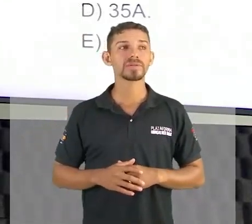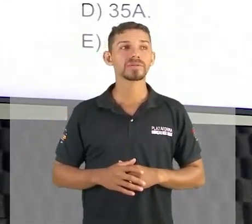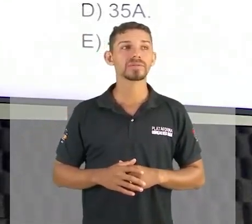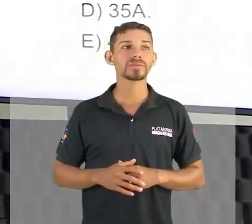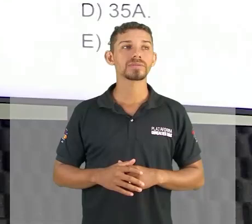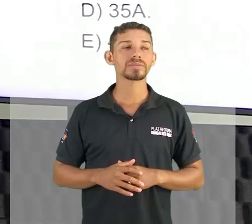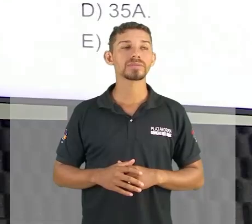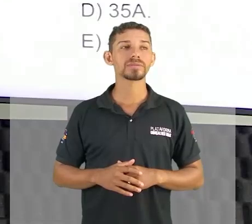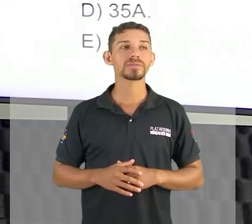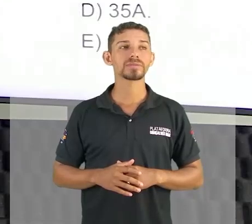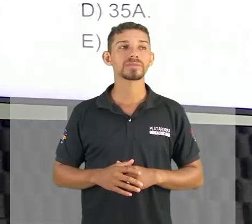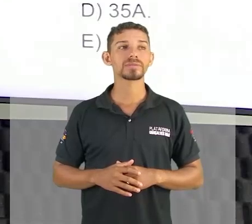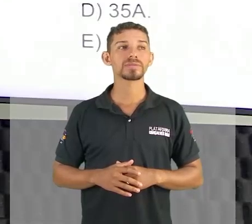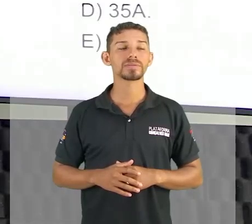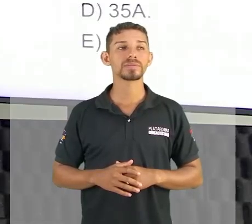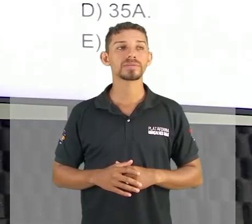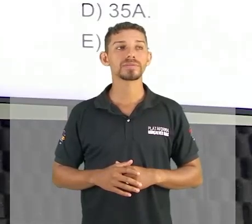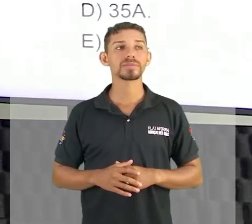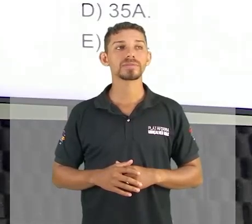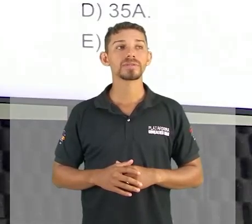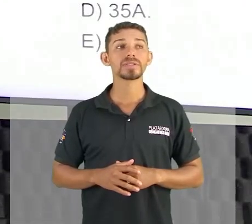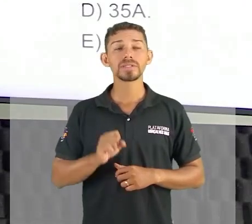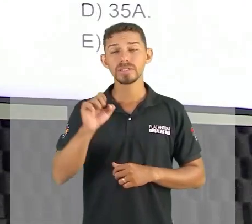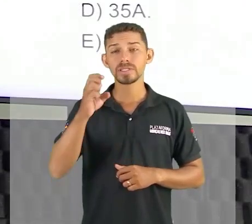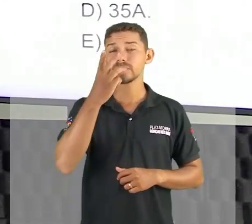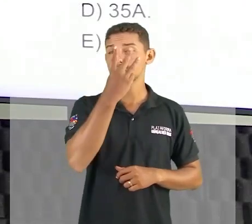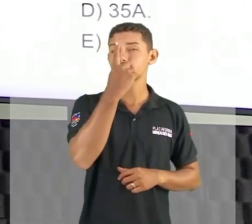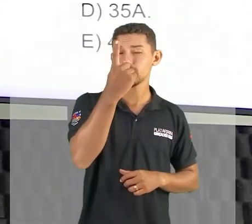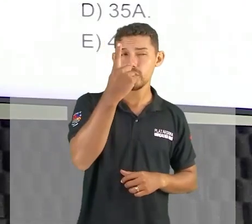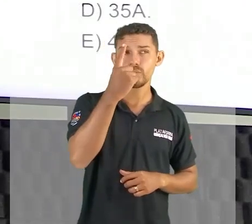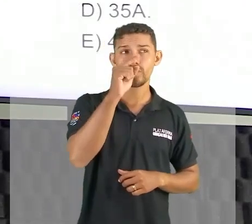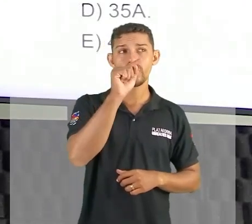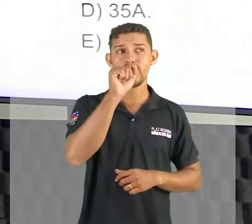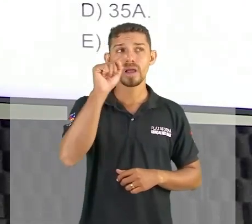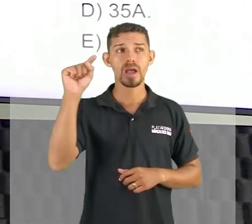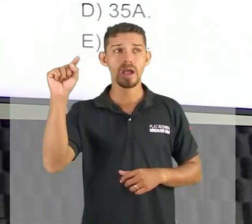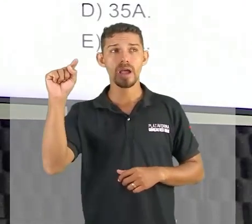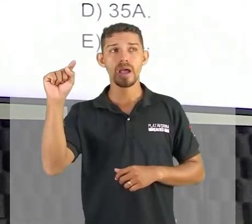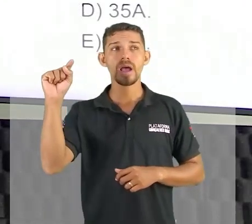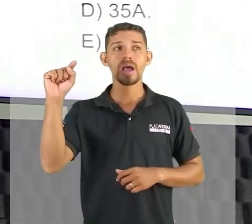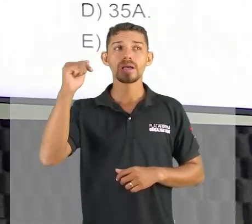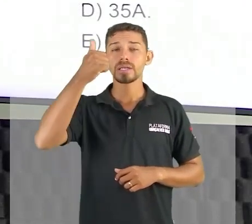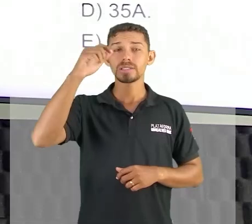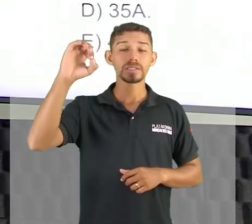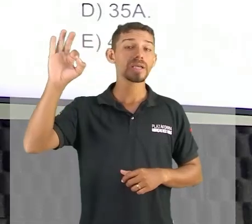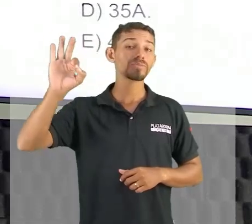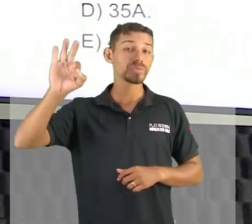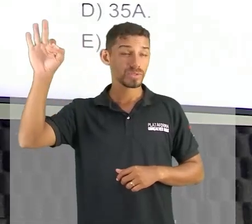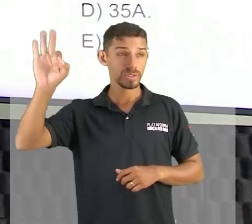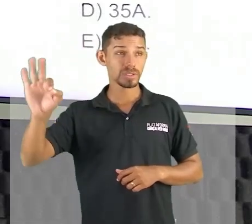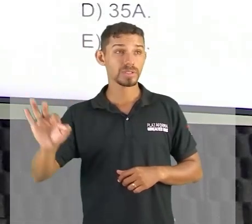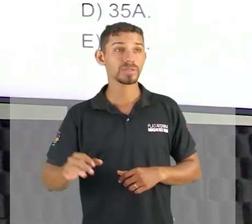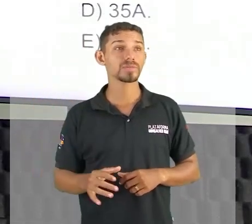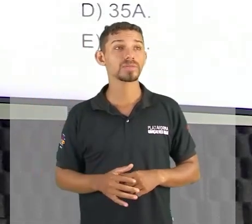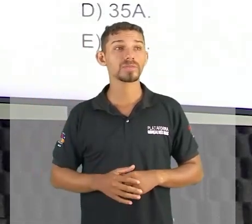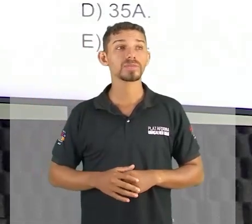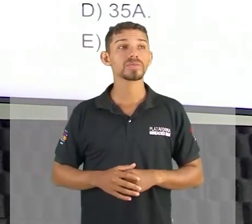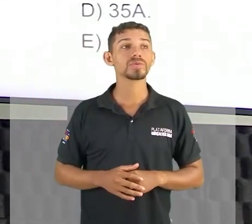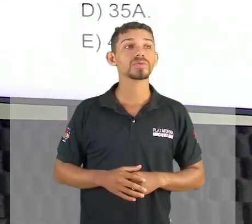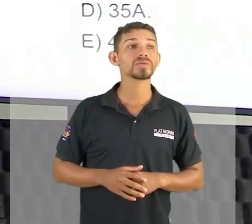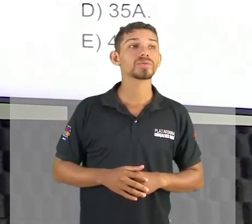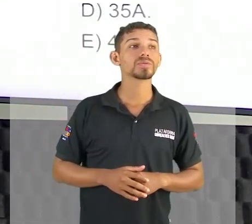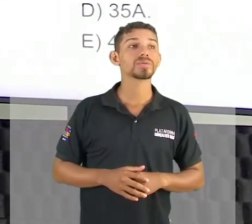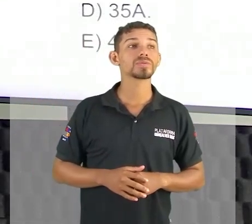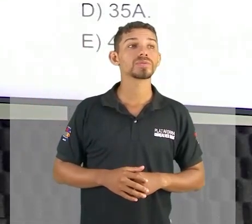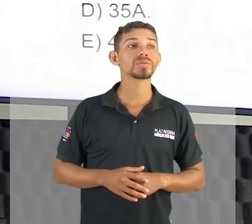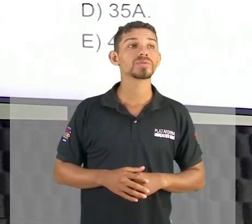continha rápido se 31 equivale a 100%